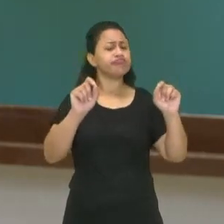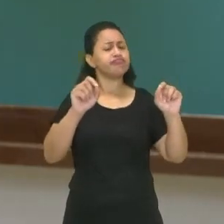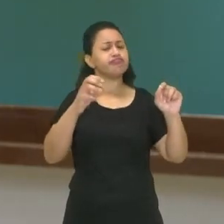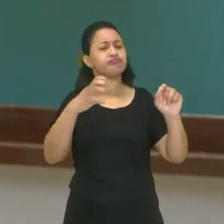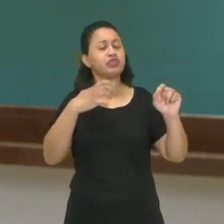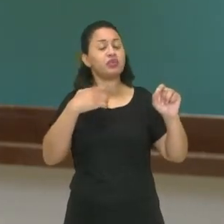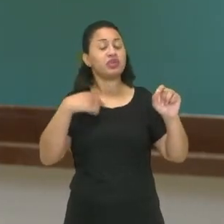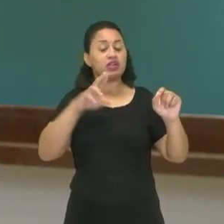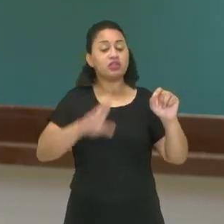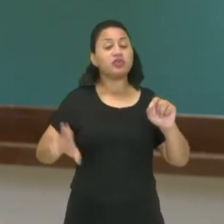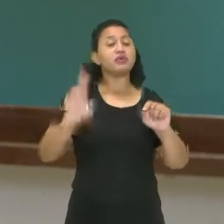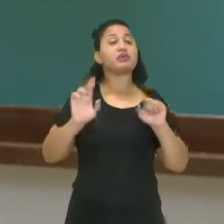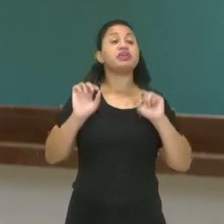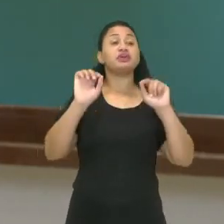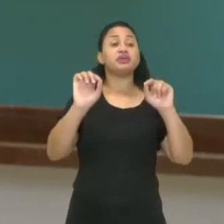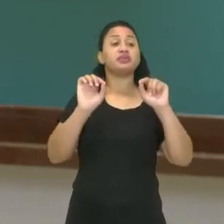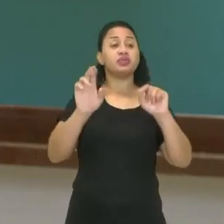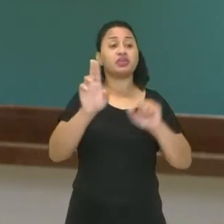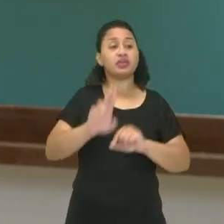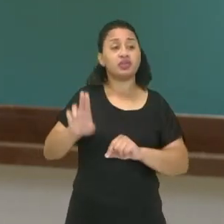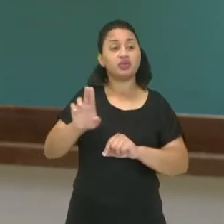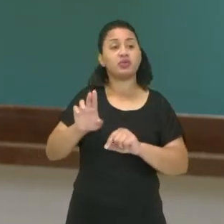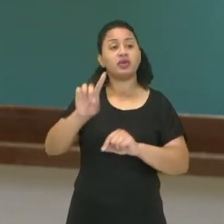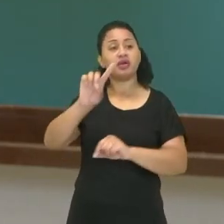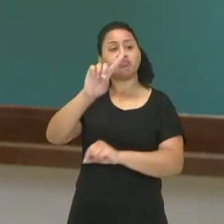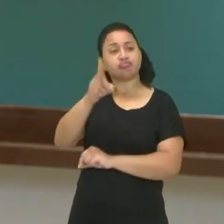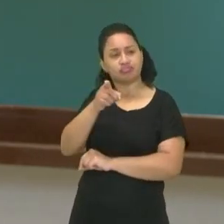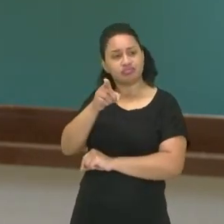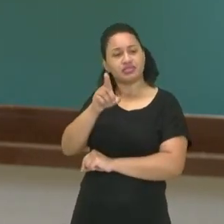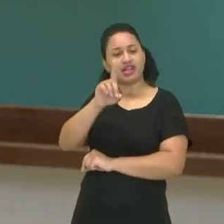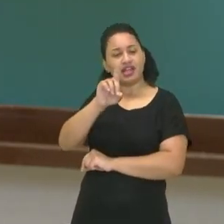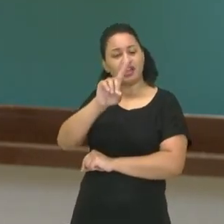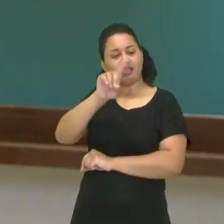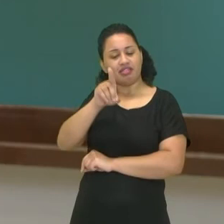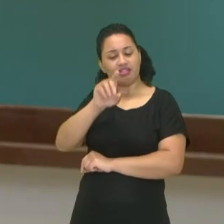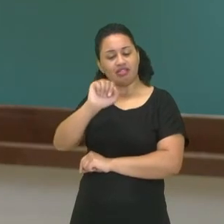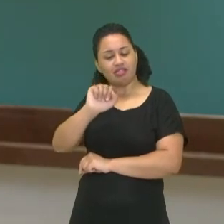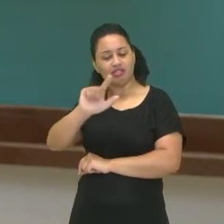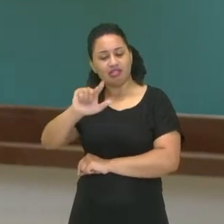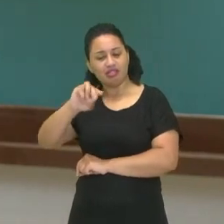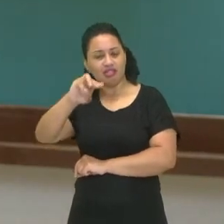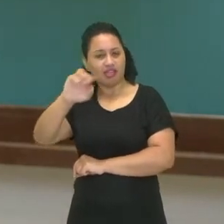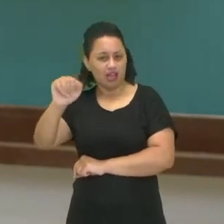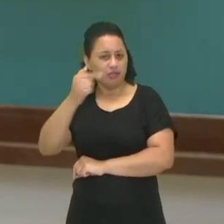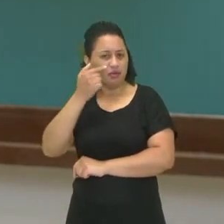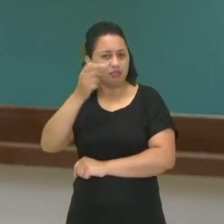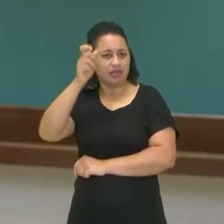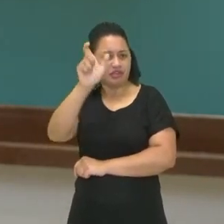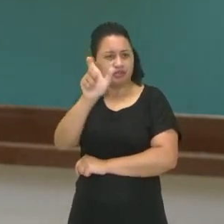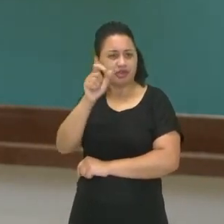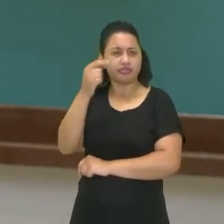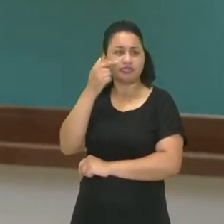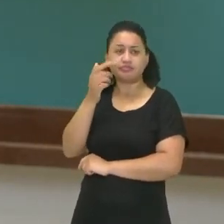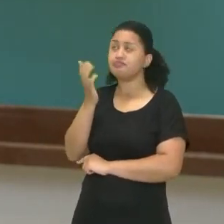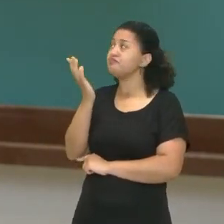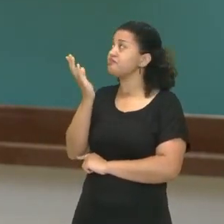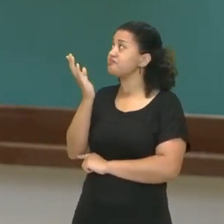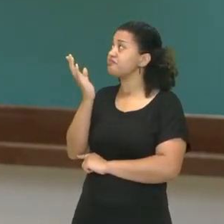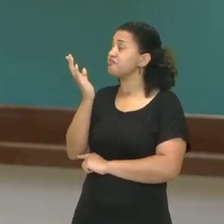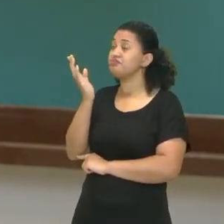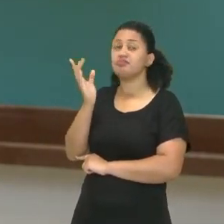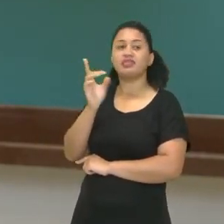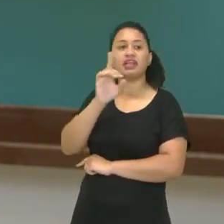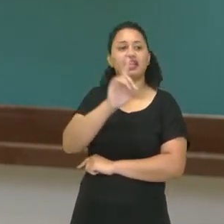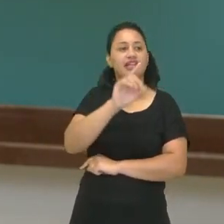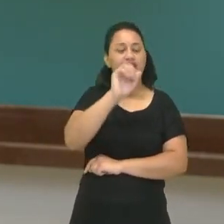recurso utilizado. Eu uso o apóstrofe para não colocar, por exemplo, ó, cante aos